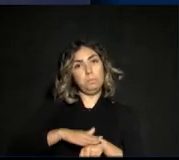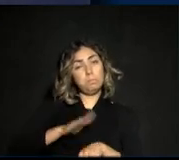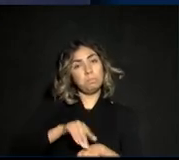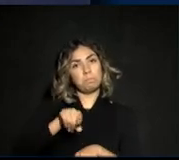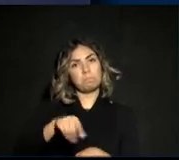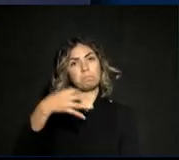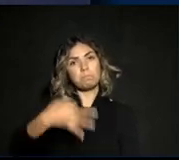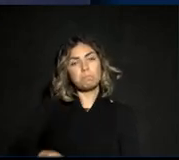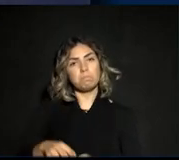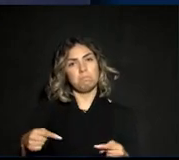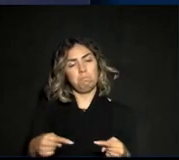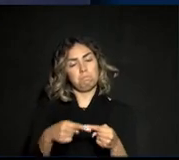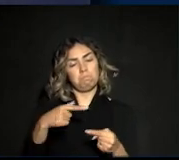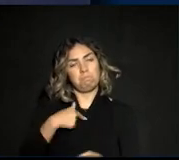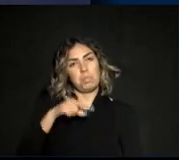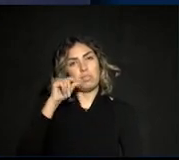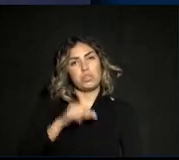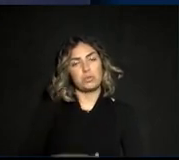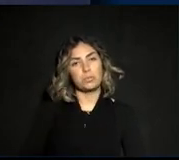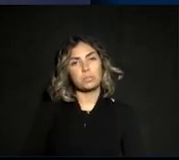feita.